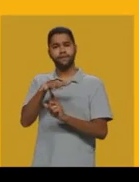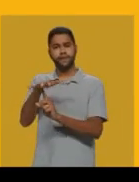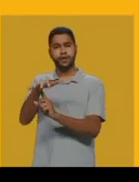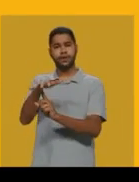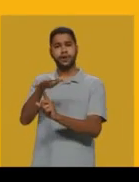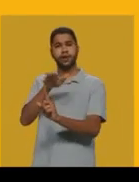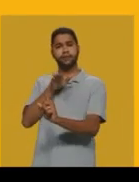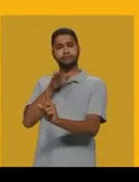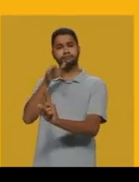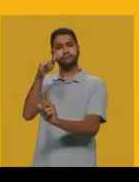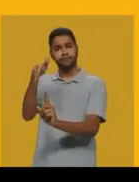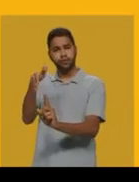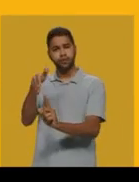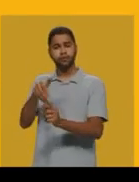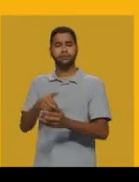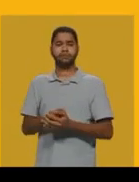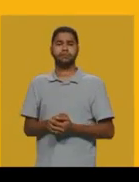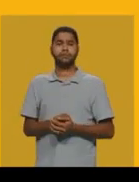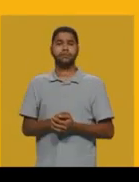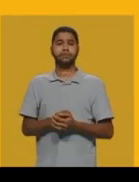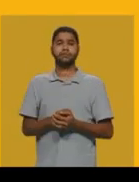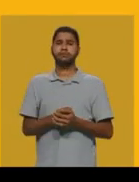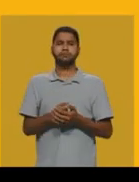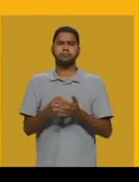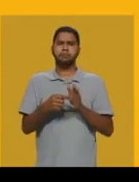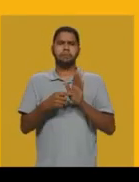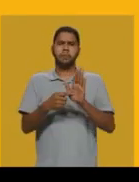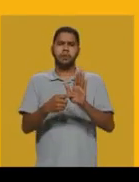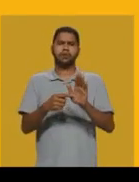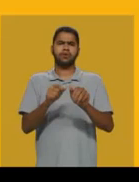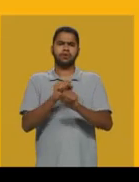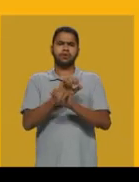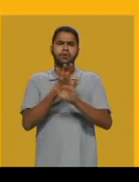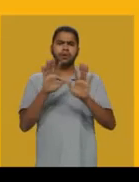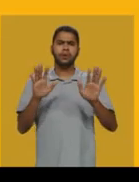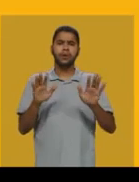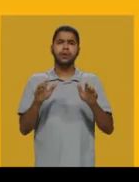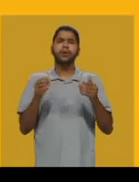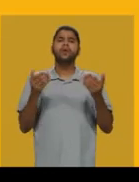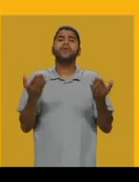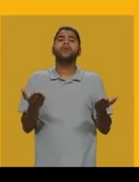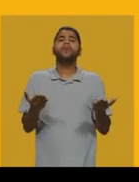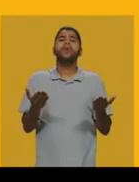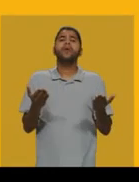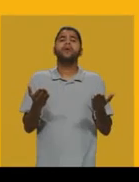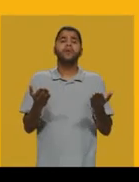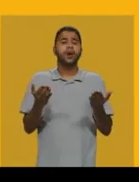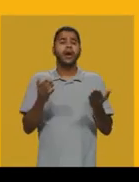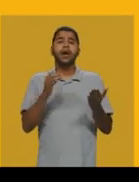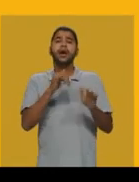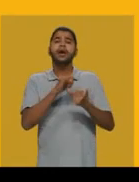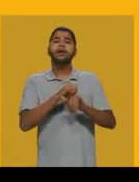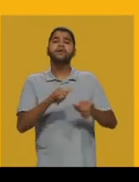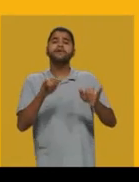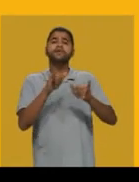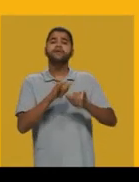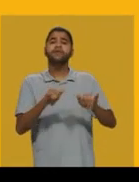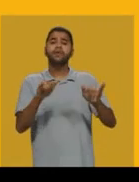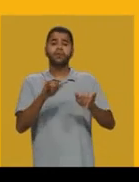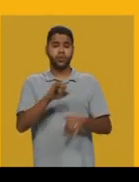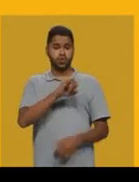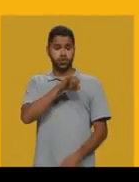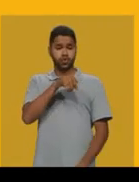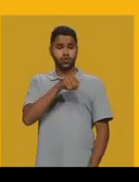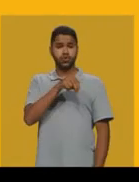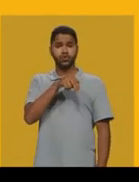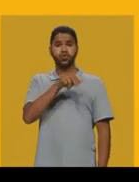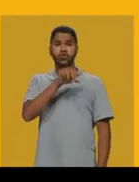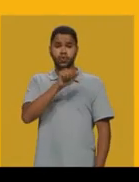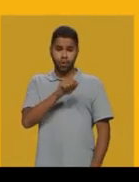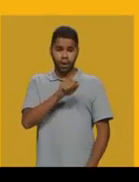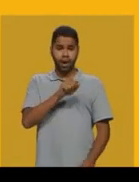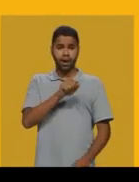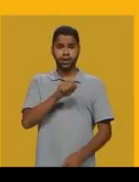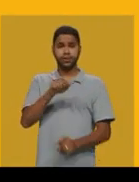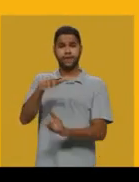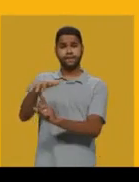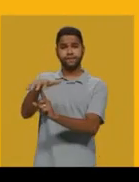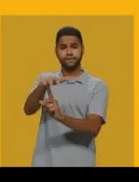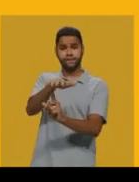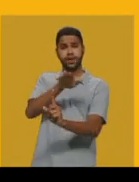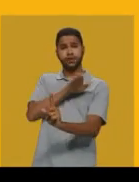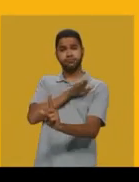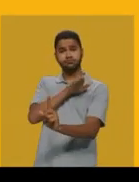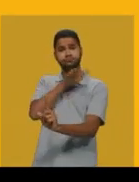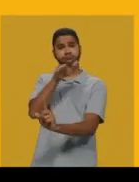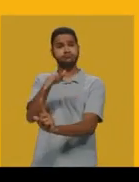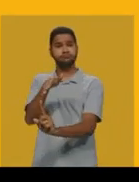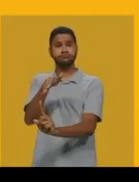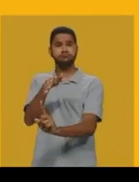foi à feira. Está explícito. Qual é a informação explícita aqui? Joana foi à feira. Ponto final.